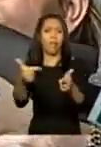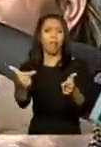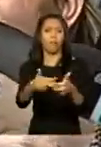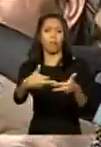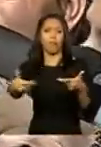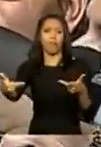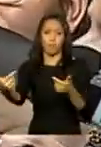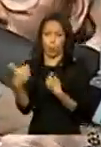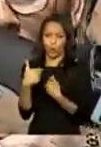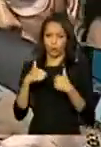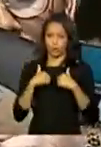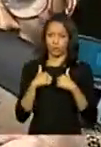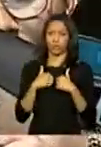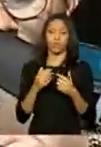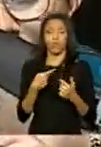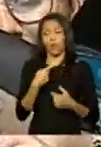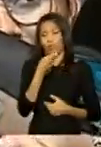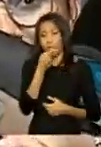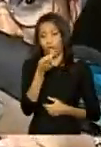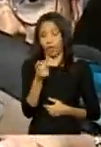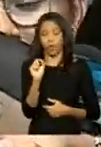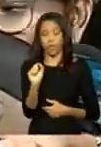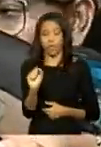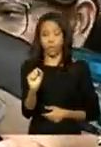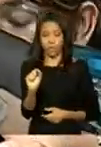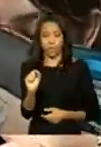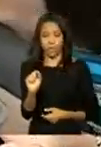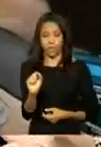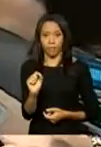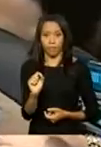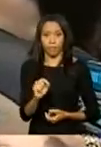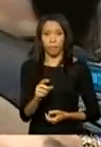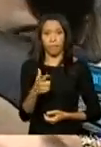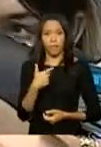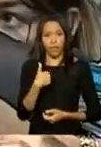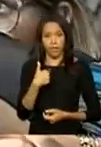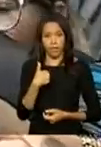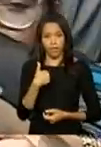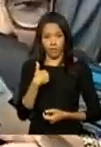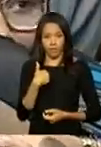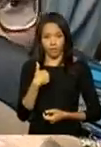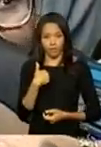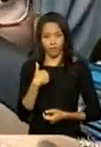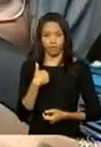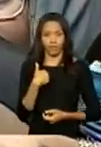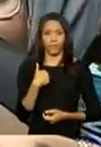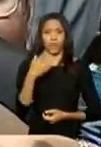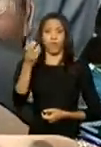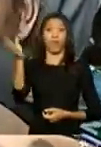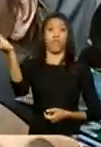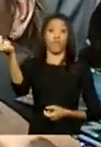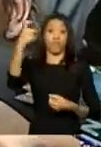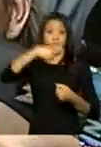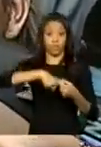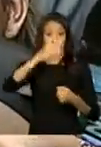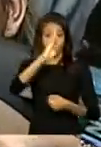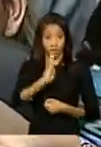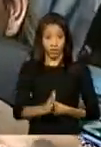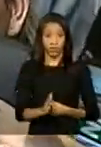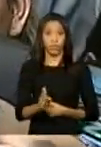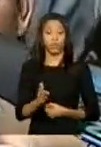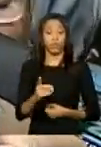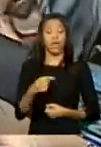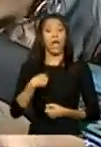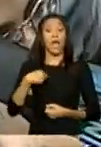Marta, eu queria então dizer, eu quando voltei do exílio, quase 10 anos fora do Brasil, a Marta tinha